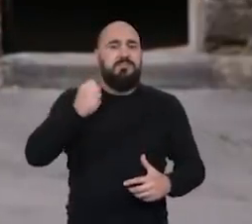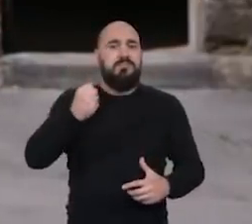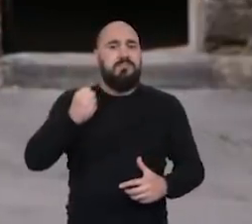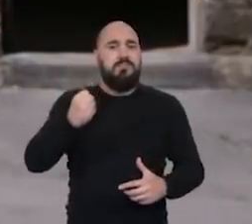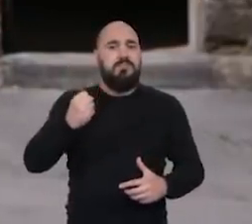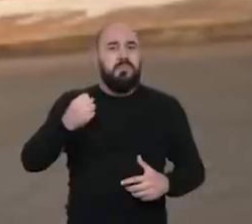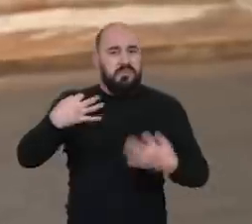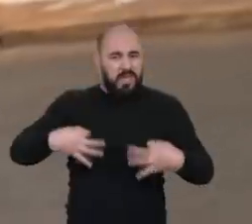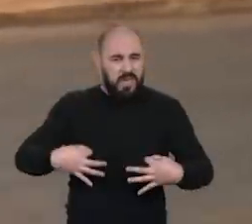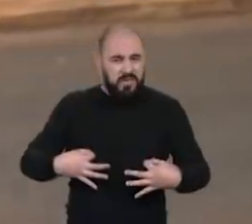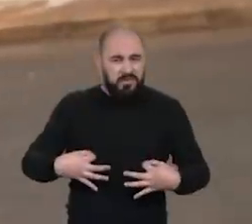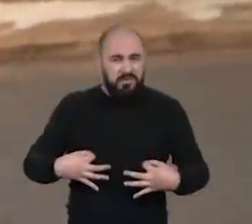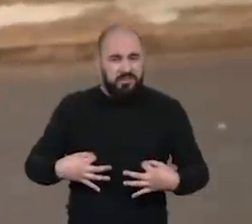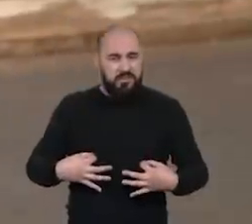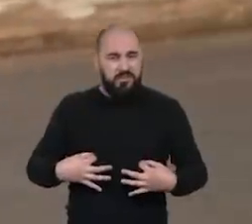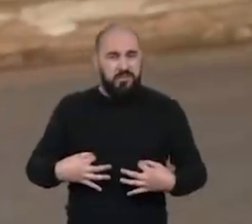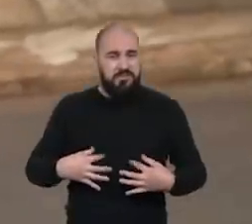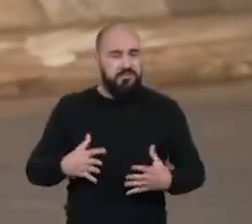seria o único?